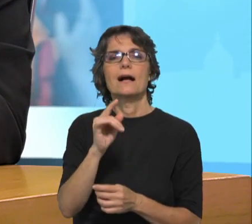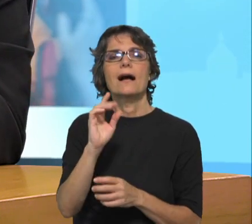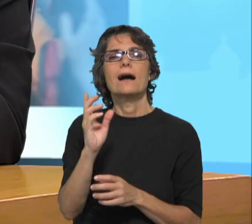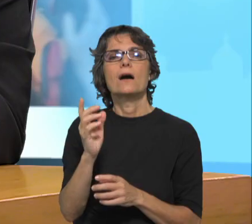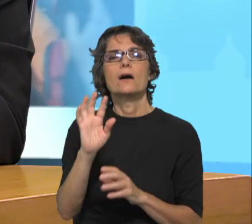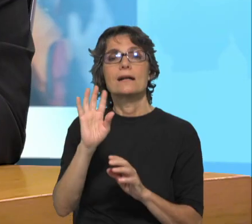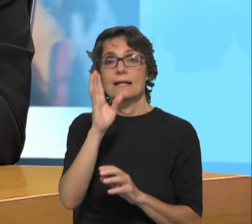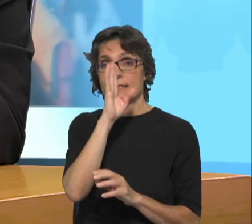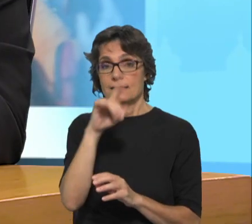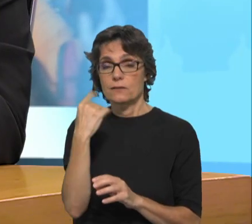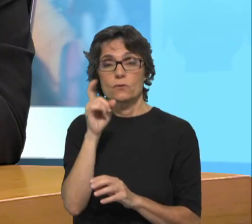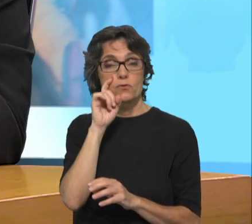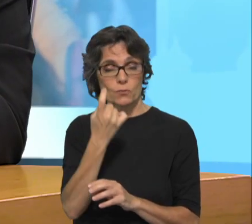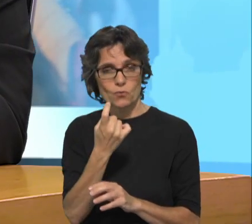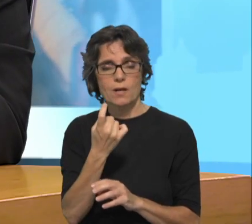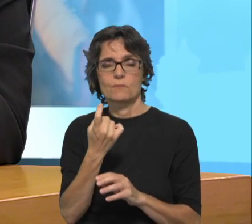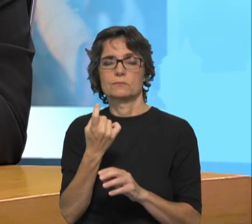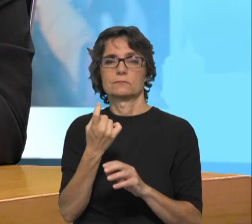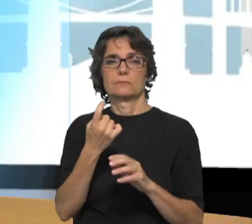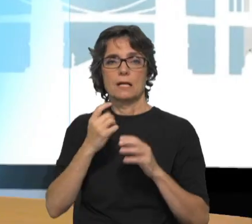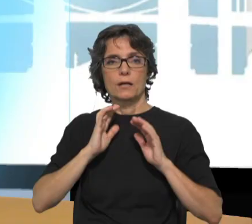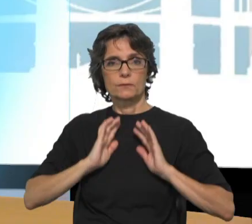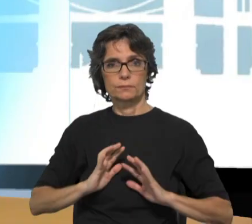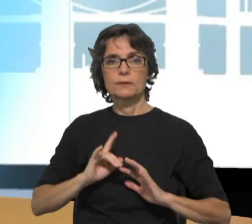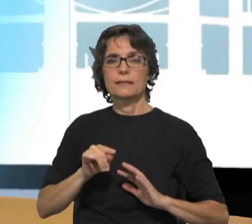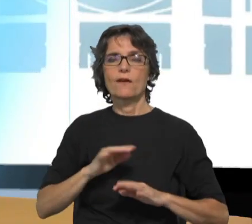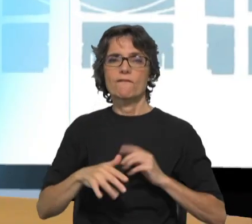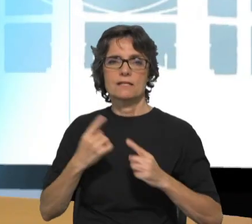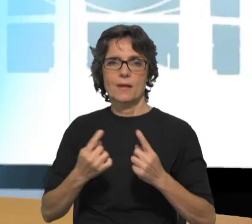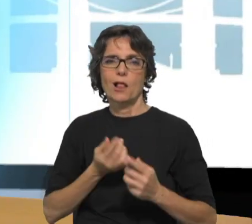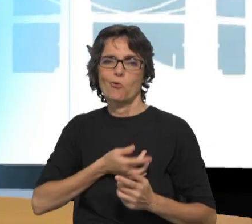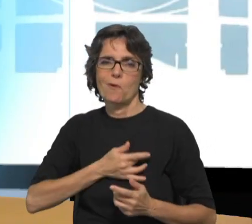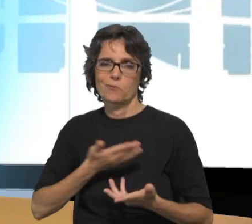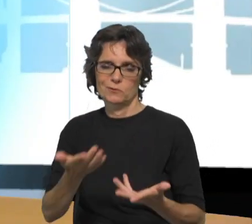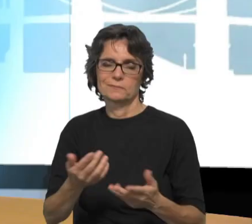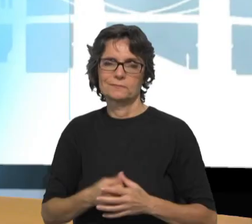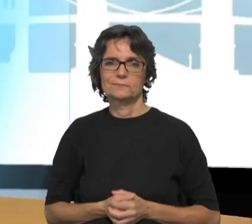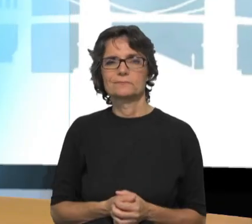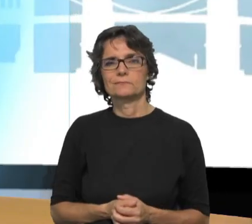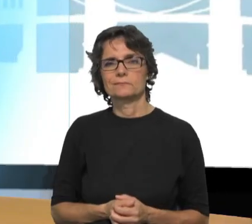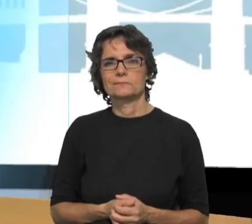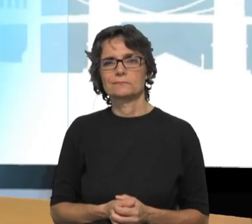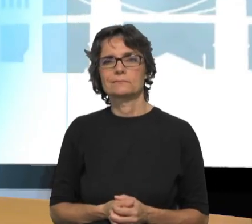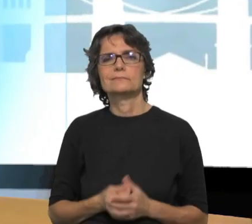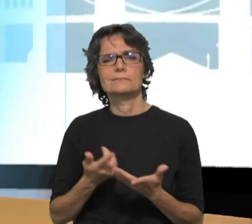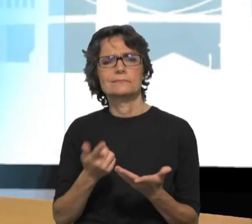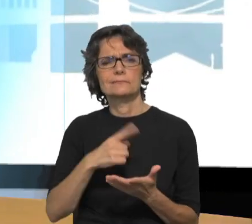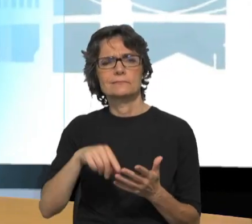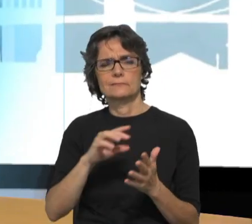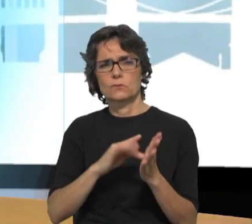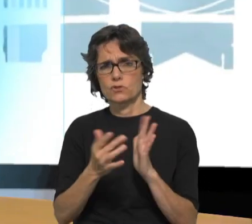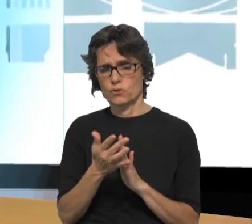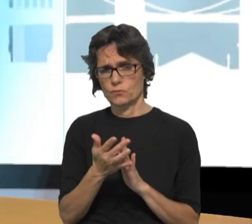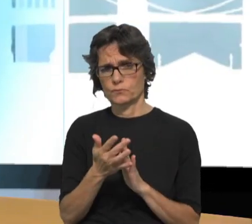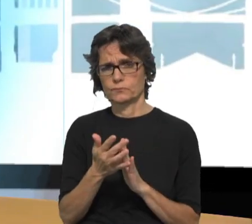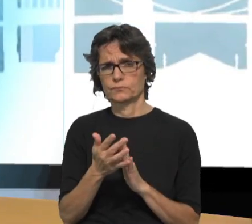que pomos naquilo que fazemos. E o que é que podemos retirar também desta forma como Jesus age a partir de um plano que não correu como ele